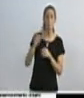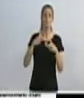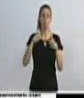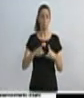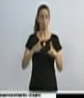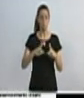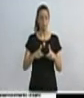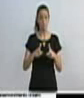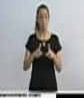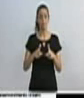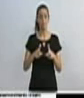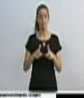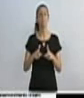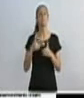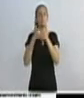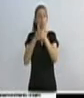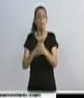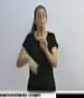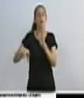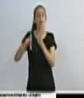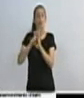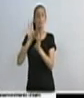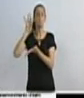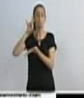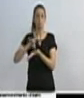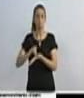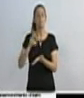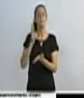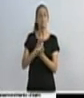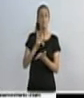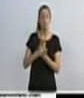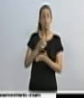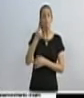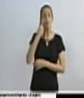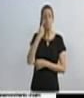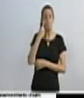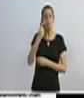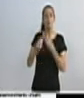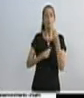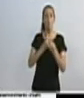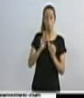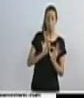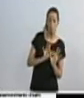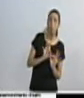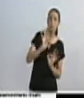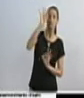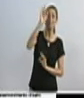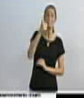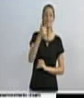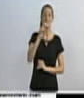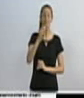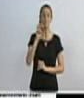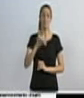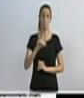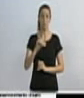pela legislação em vigor, adotado sempre o maior, acrescida de até 15 metros. Então, a nossa proposta é ter a